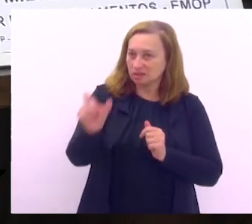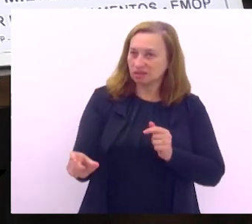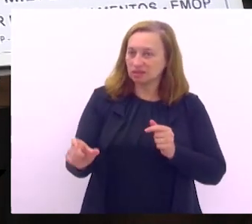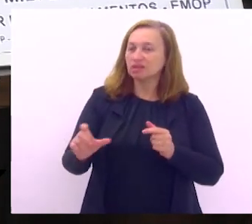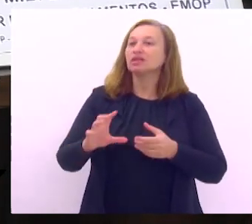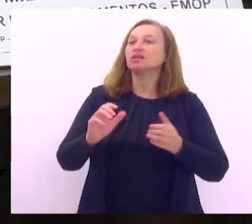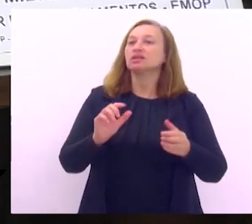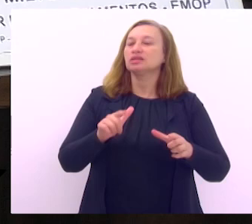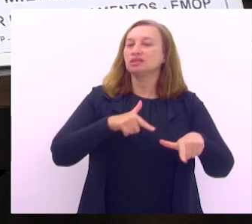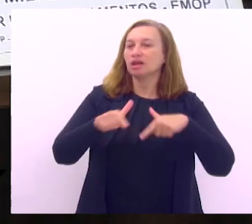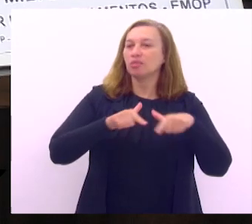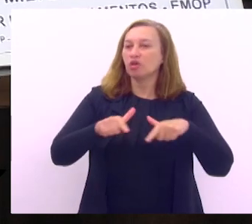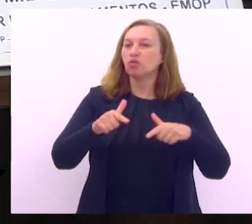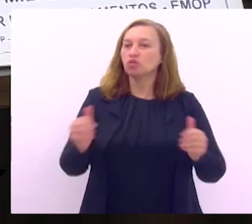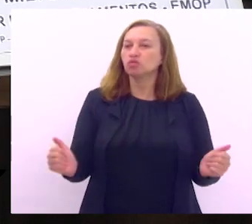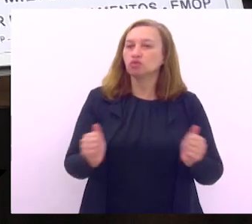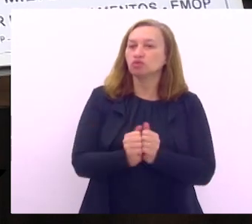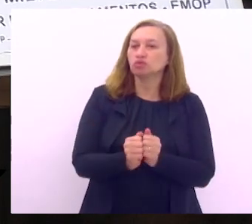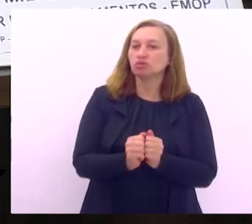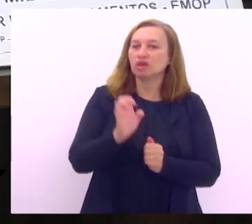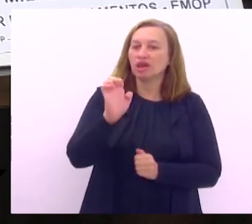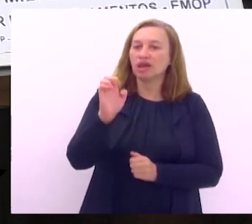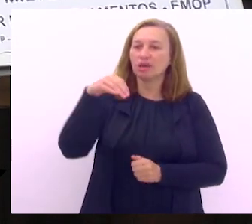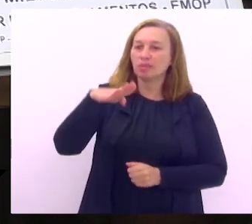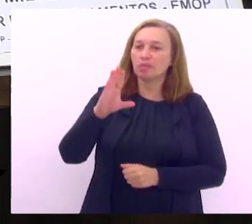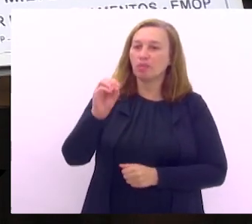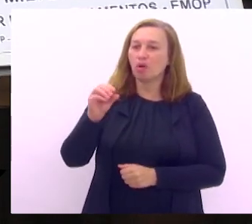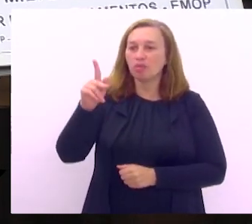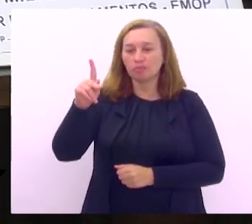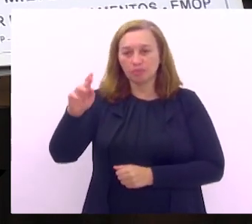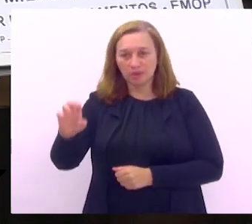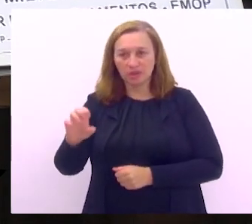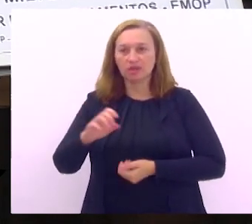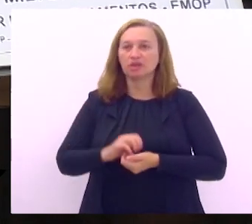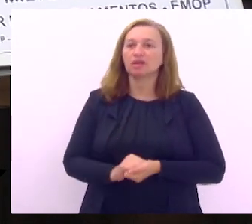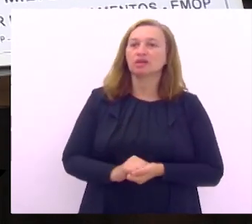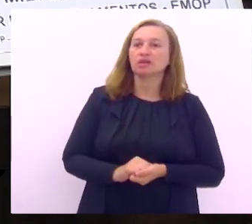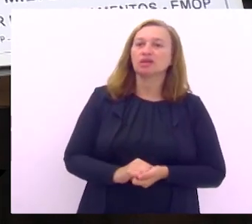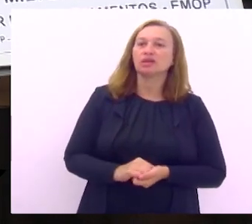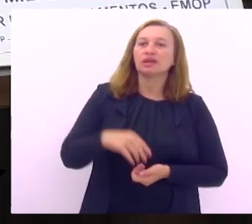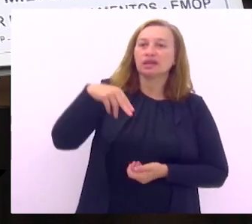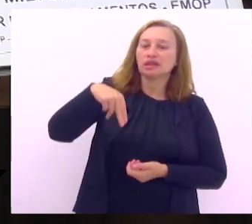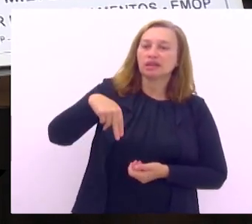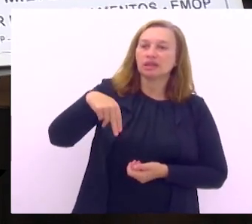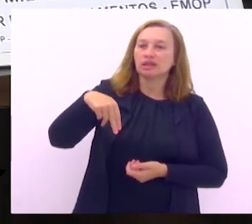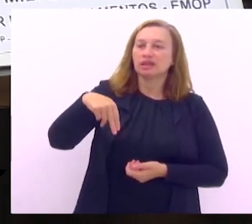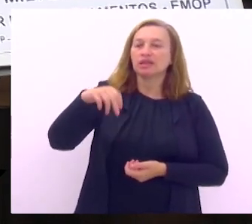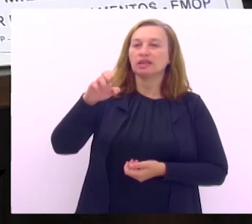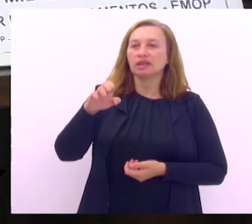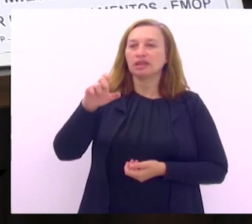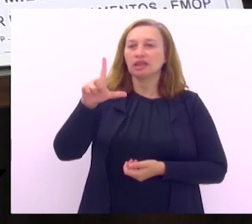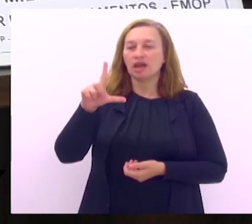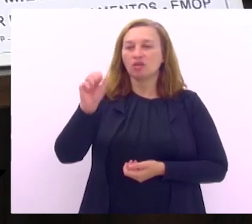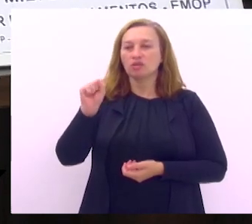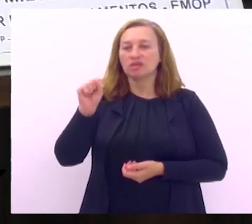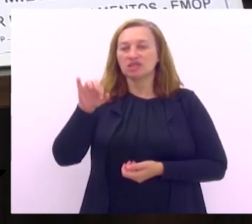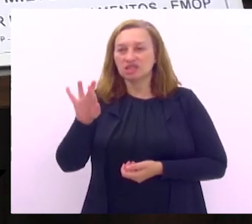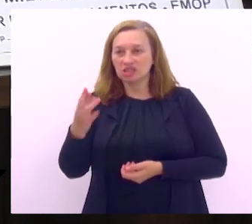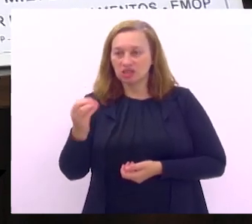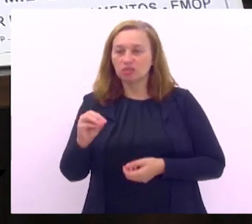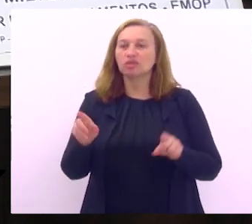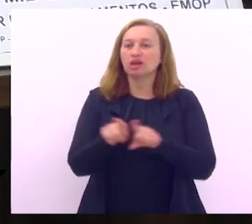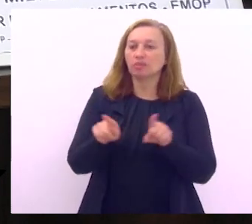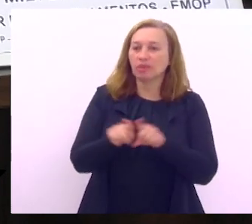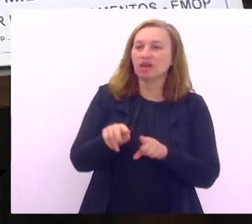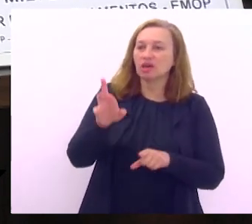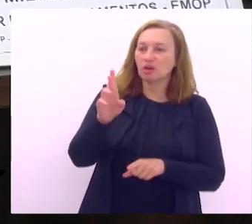trabalhou junto com a EMOP durante 2 meses. Citaram o nome do Nelsinho, do Robson Caetano